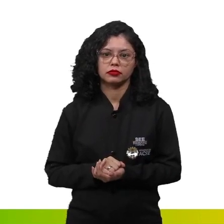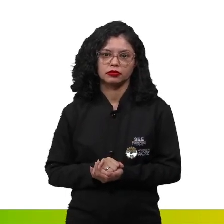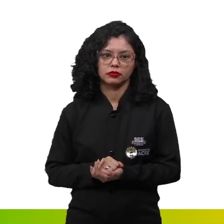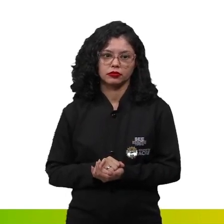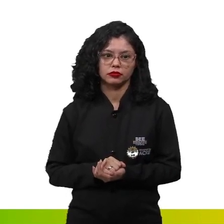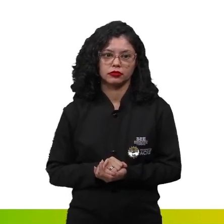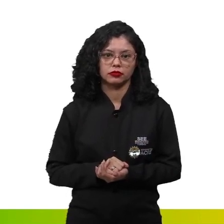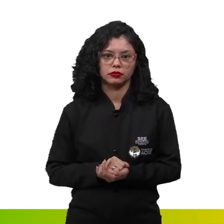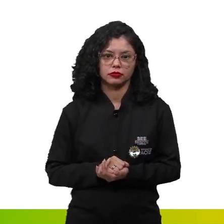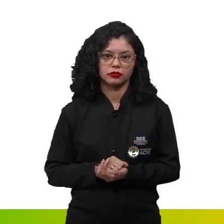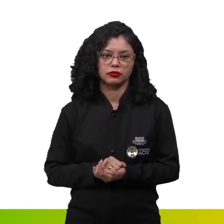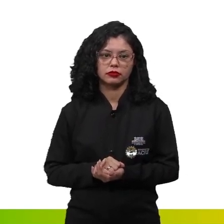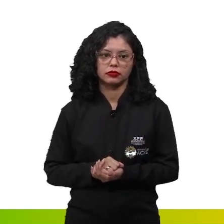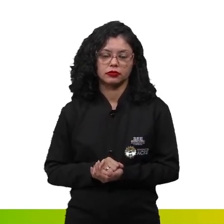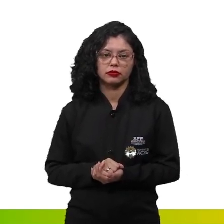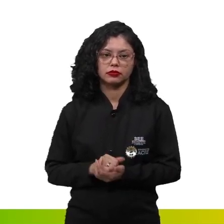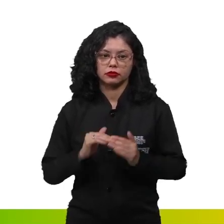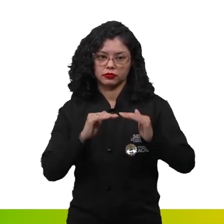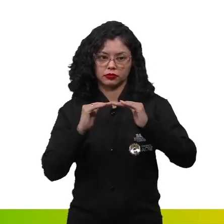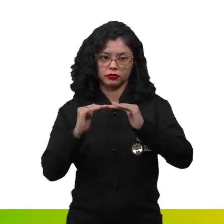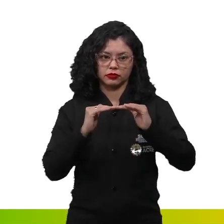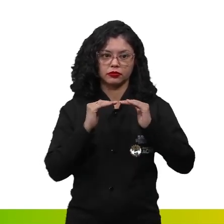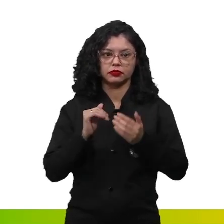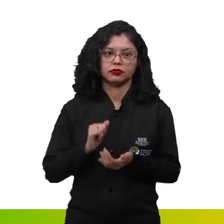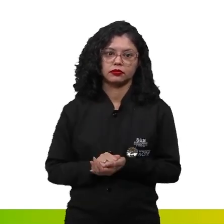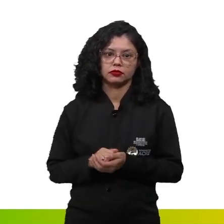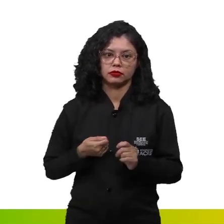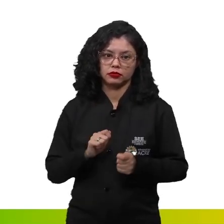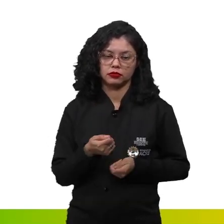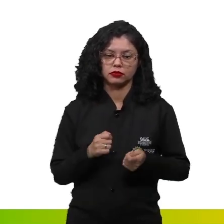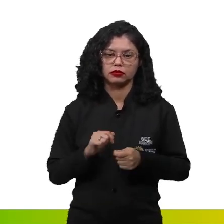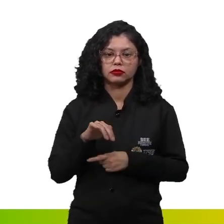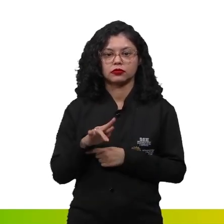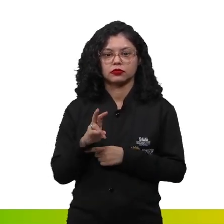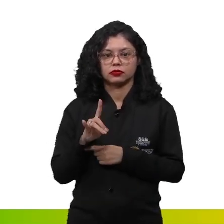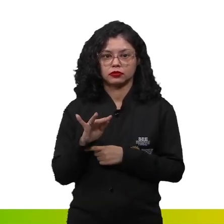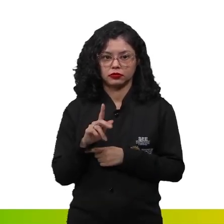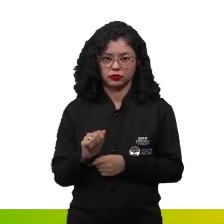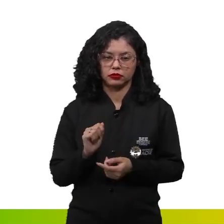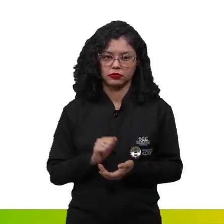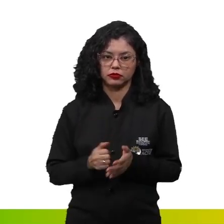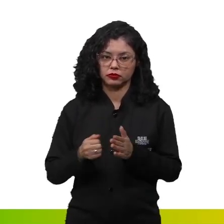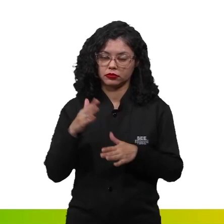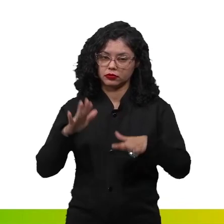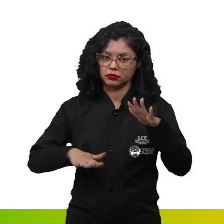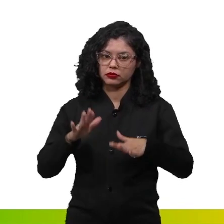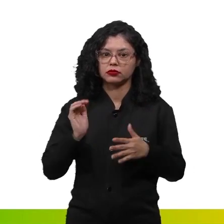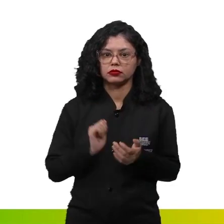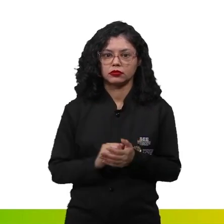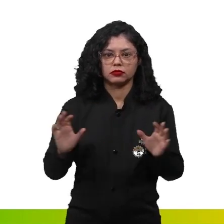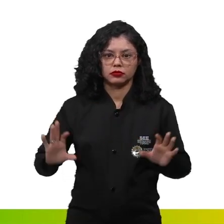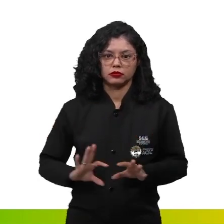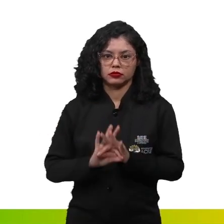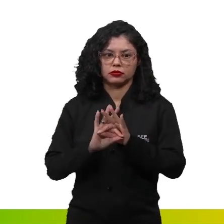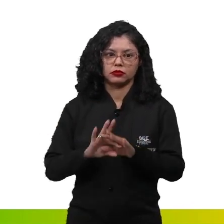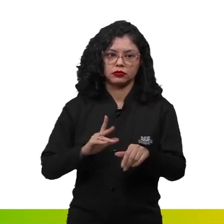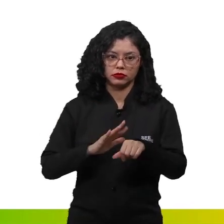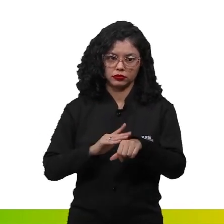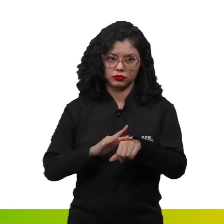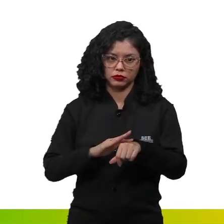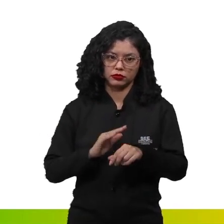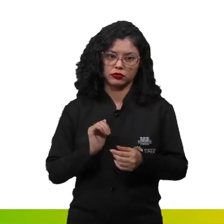coordenação motora, do equilíbrio e do controle dos músculos voluntários. Muitas vezes está associada